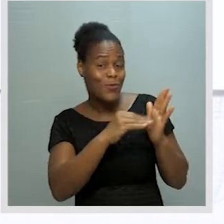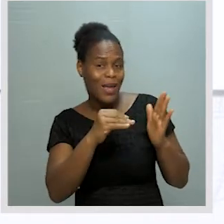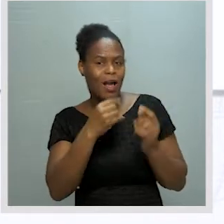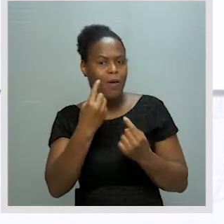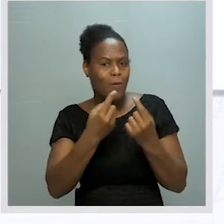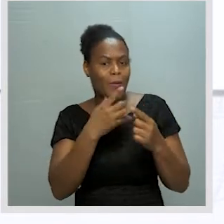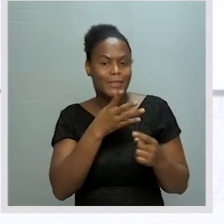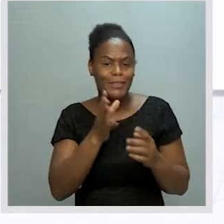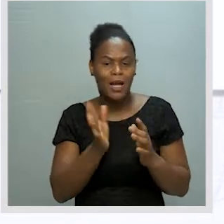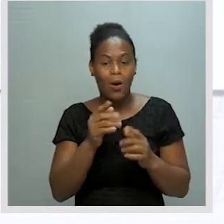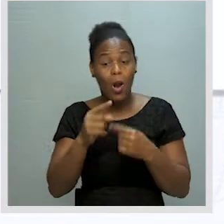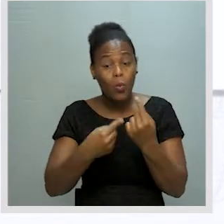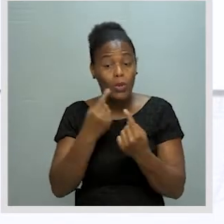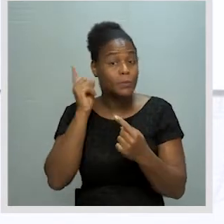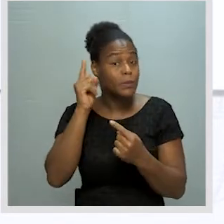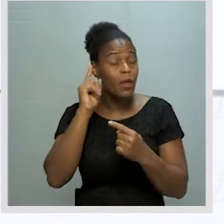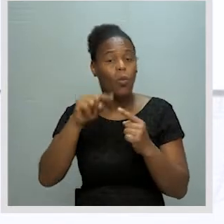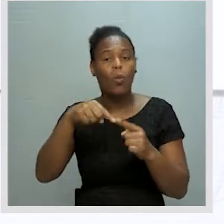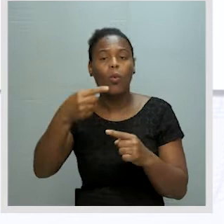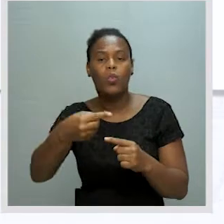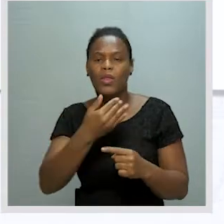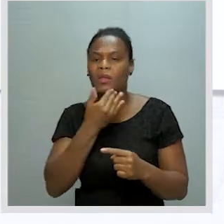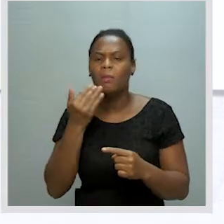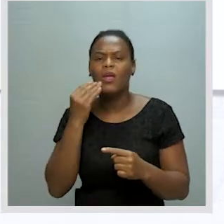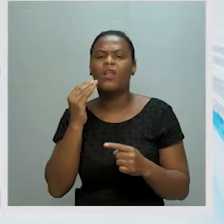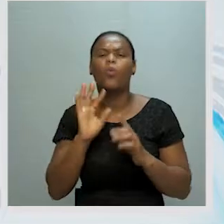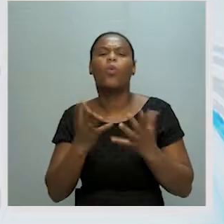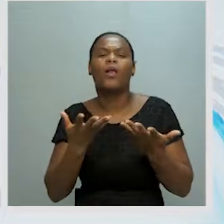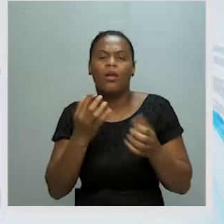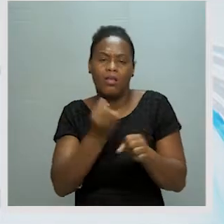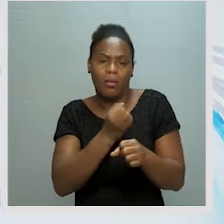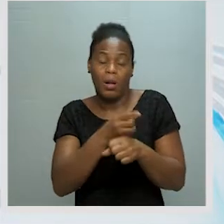indispensáveis, outras dependem do tipo de trabalho que você irá fazer.